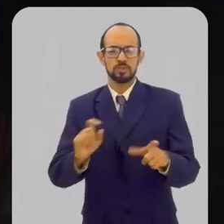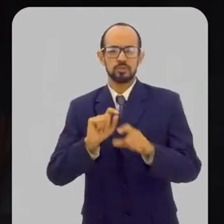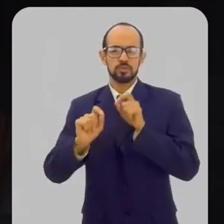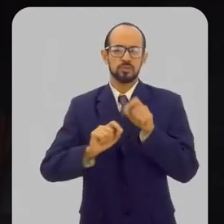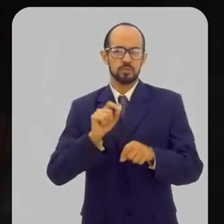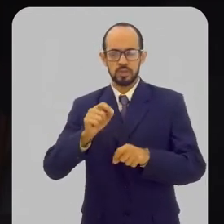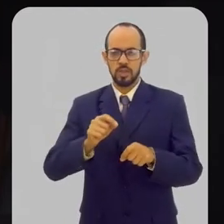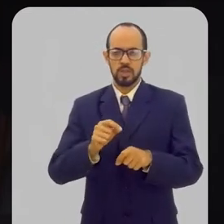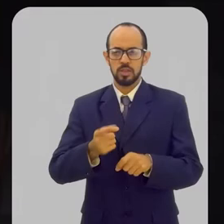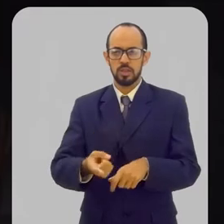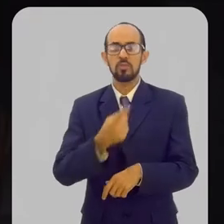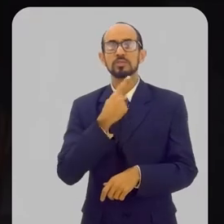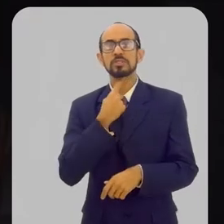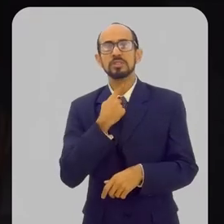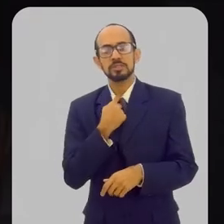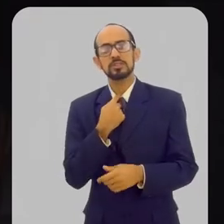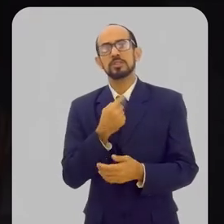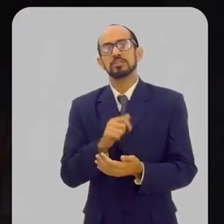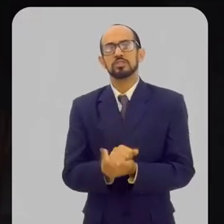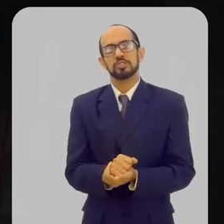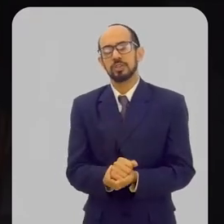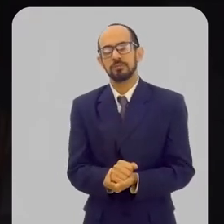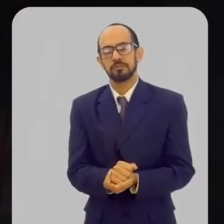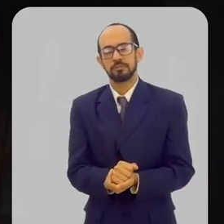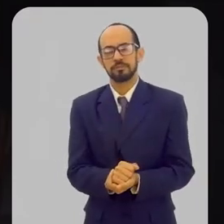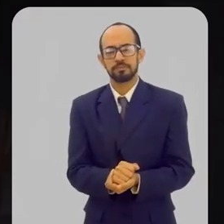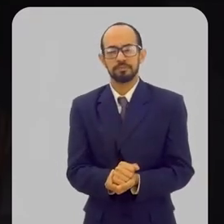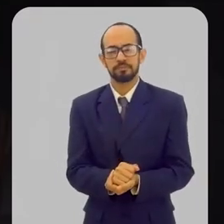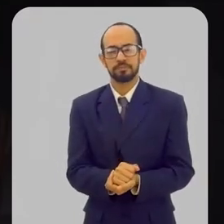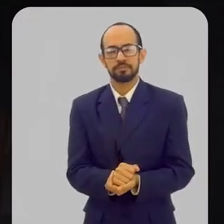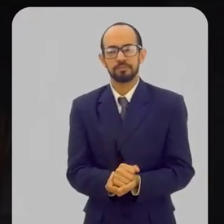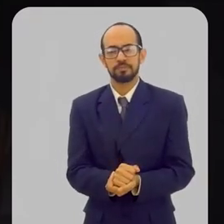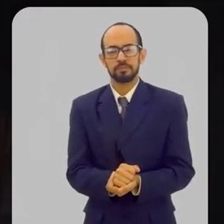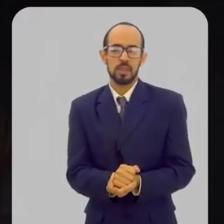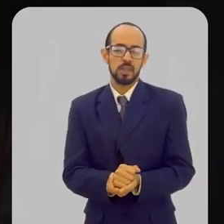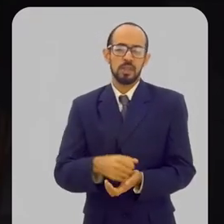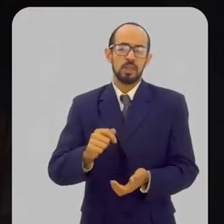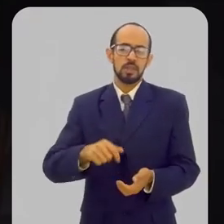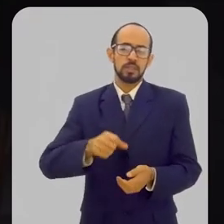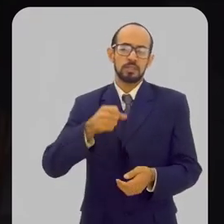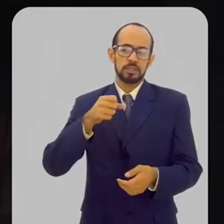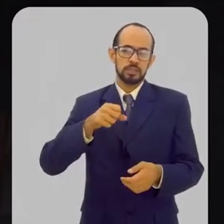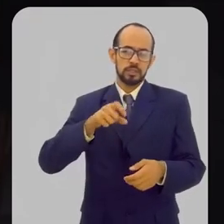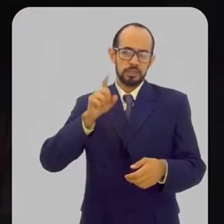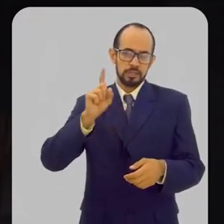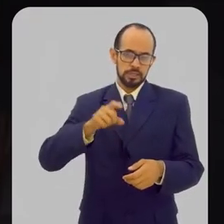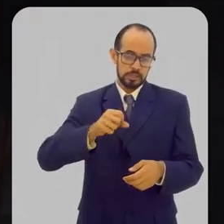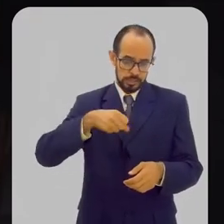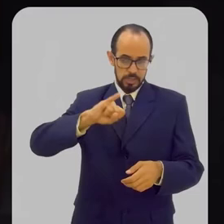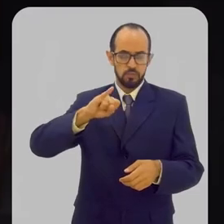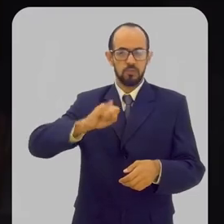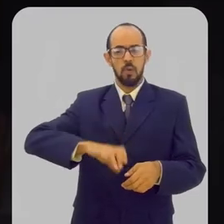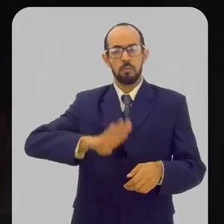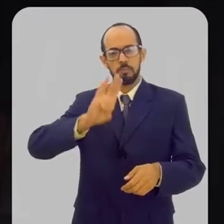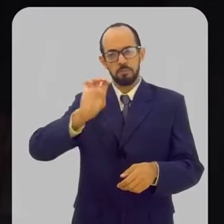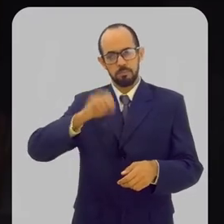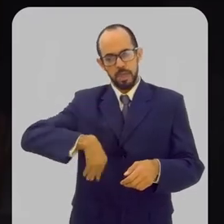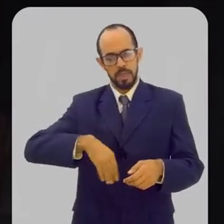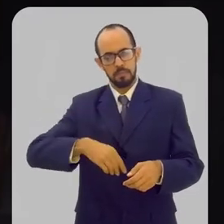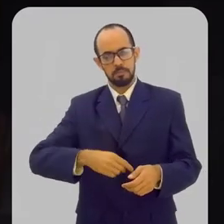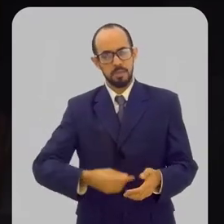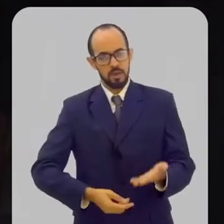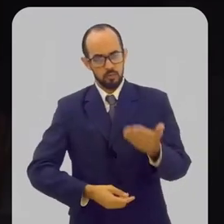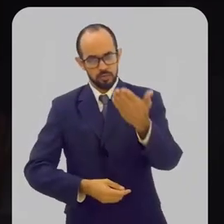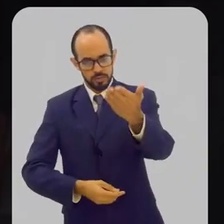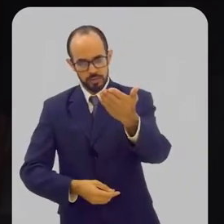você deseja, né? Desde que seja um bem para você e